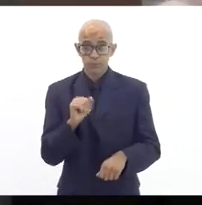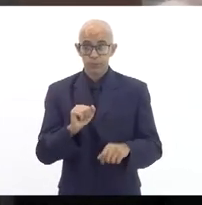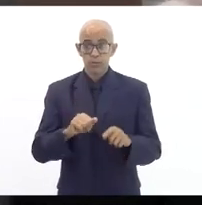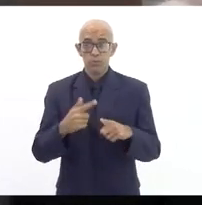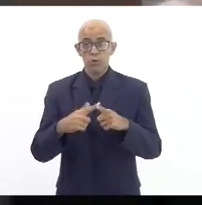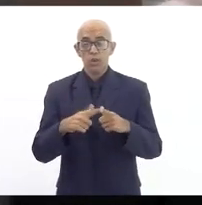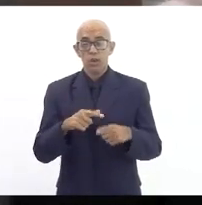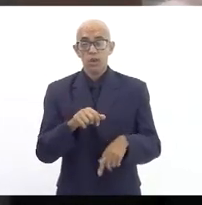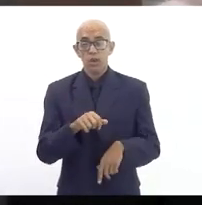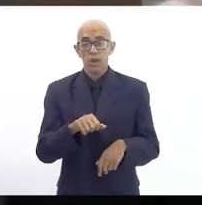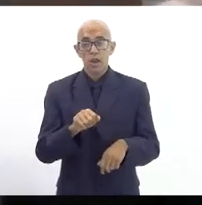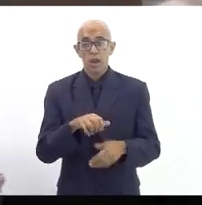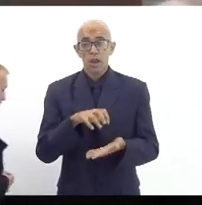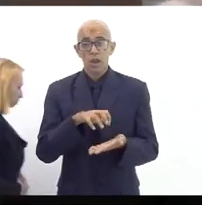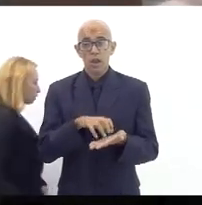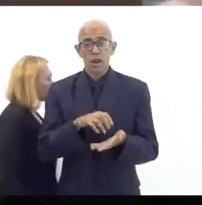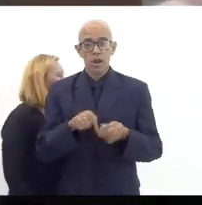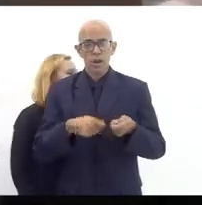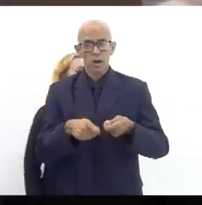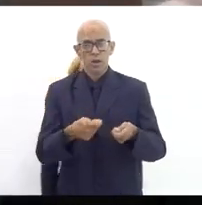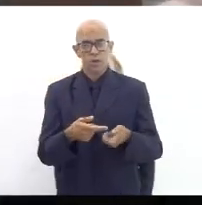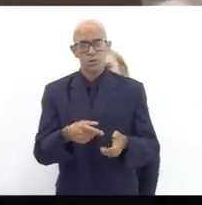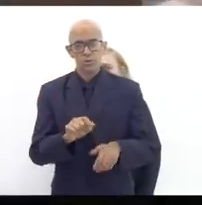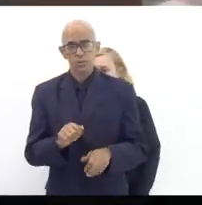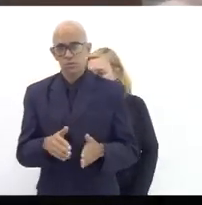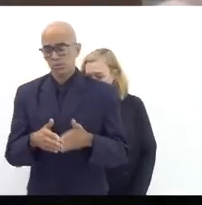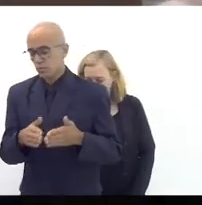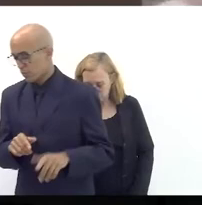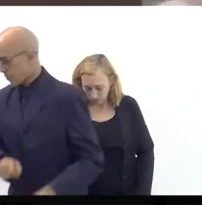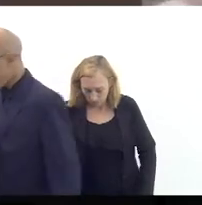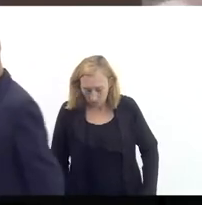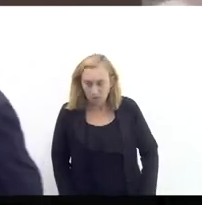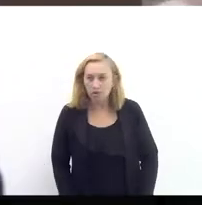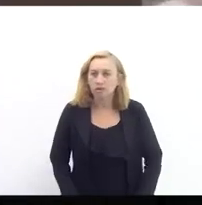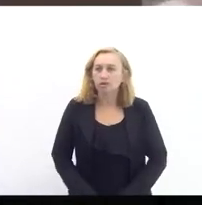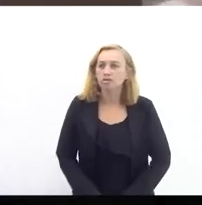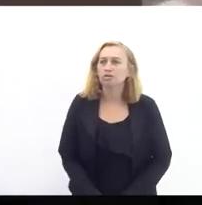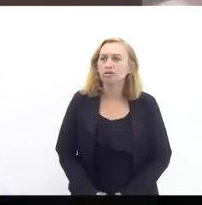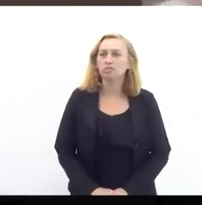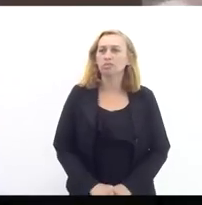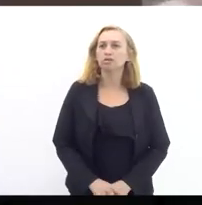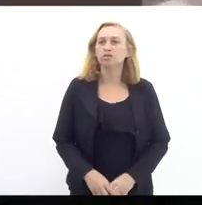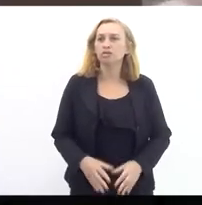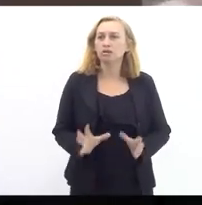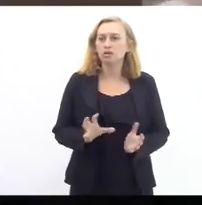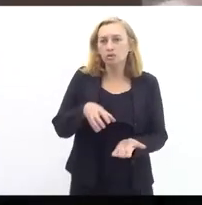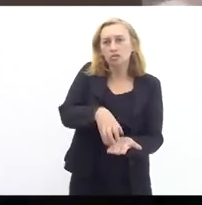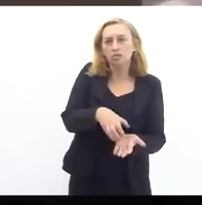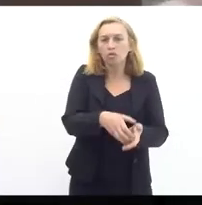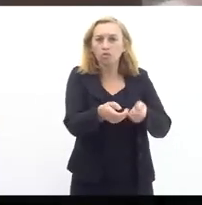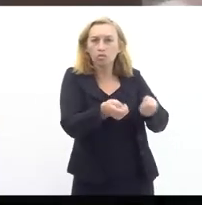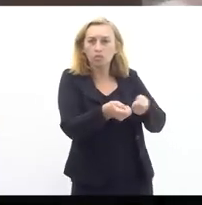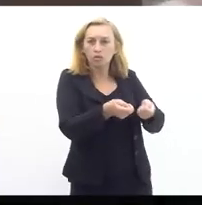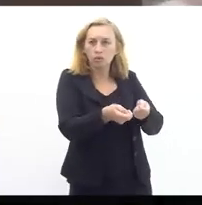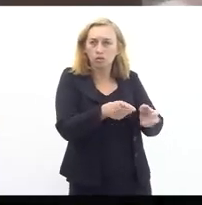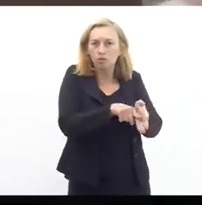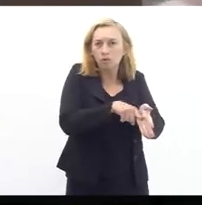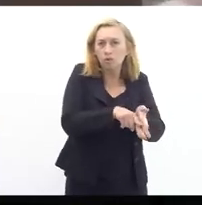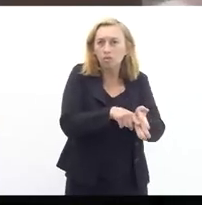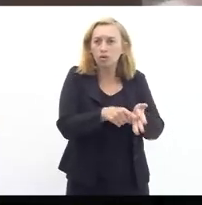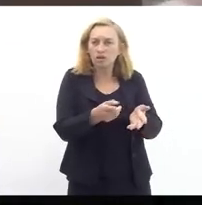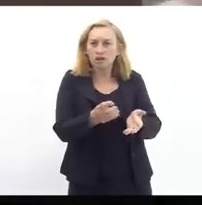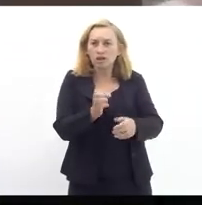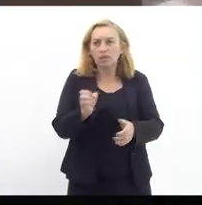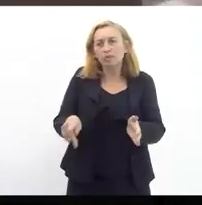isso, porque a concessão é uma concessão estadual e tem um órgão, né, fiscalizador, um órgão regulador, que é um órgão